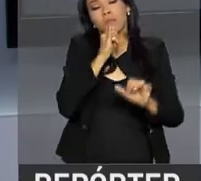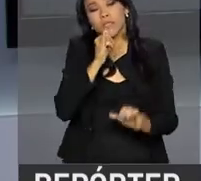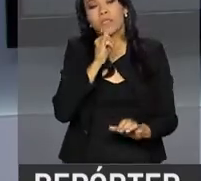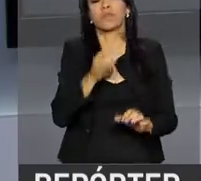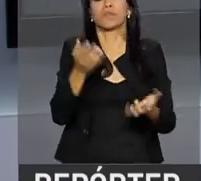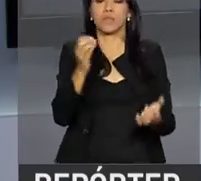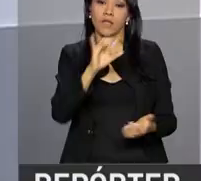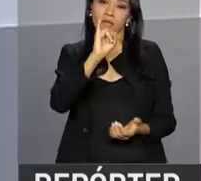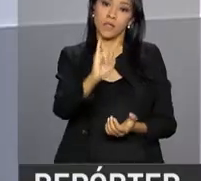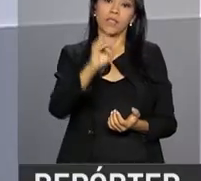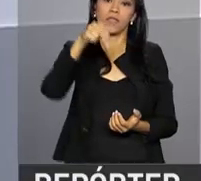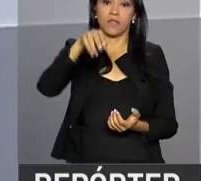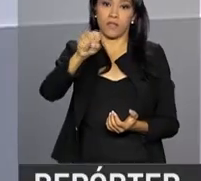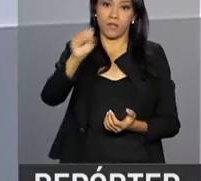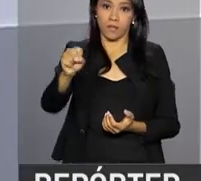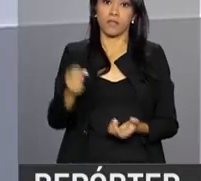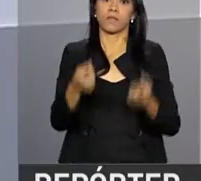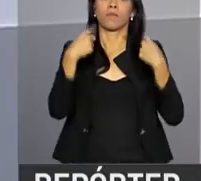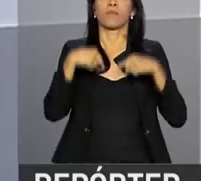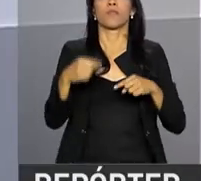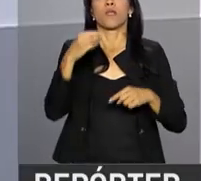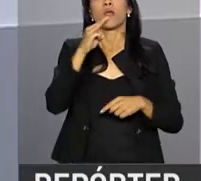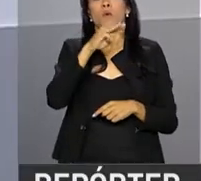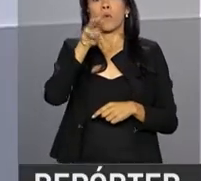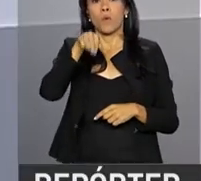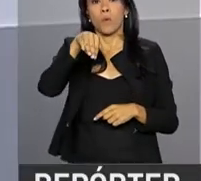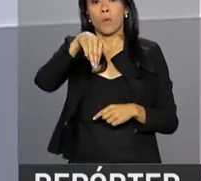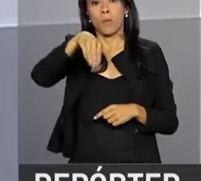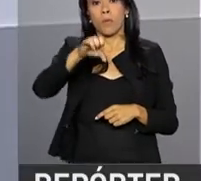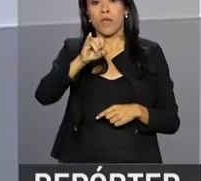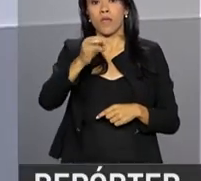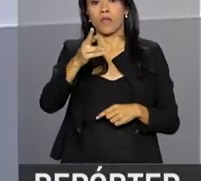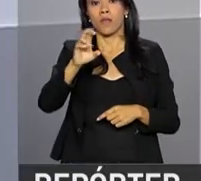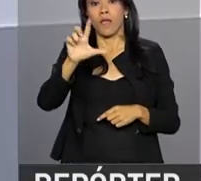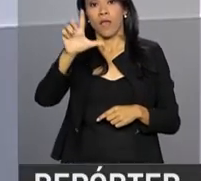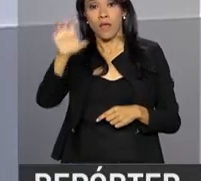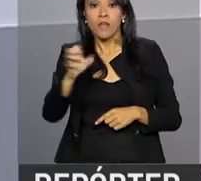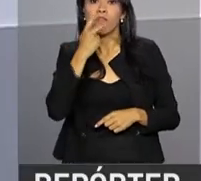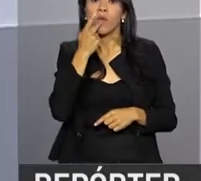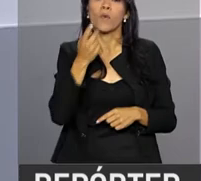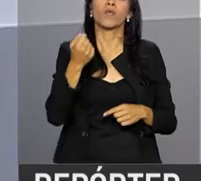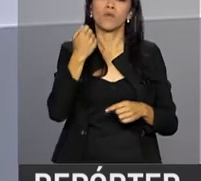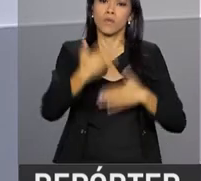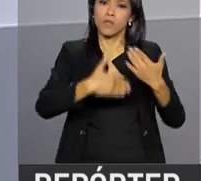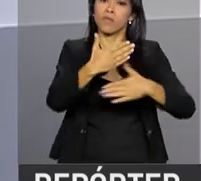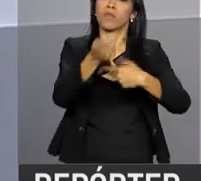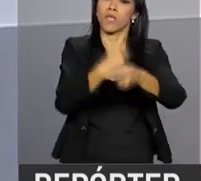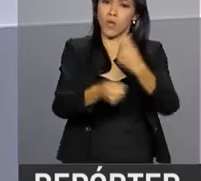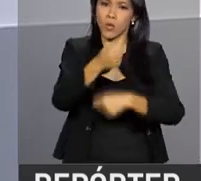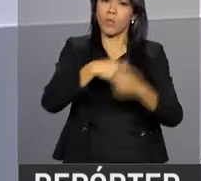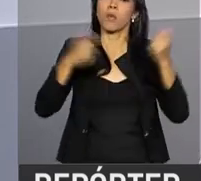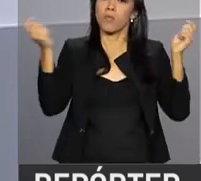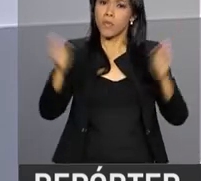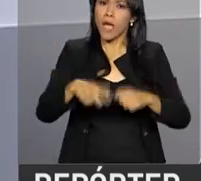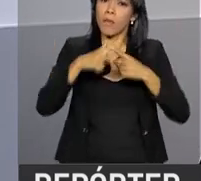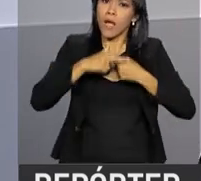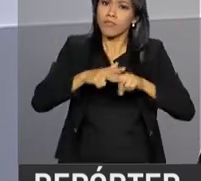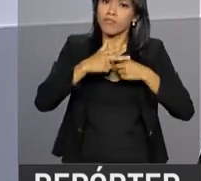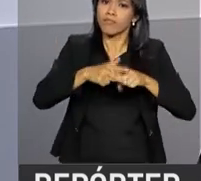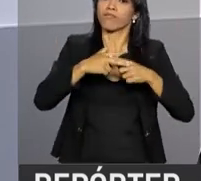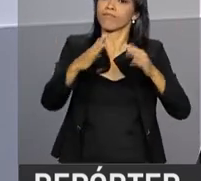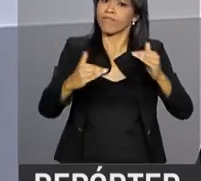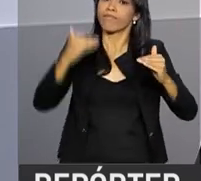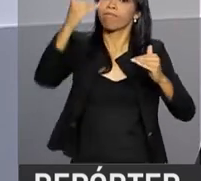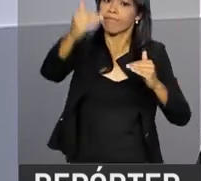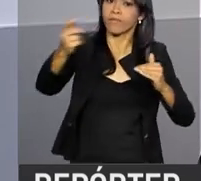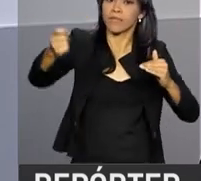previdência meirelles disse ainda que as projeções de crescimento da economia podem ser revisados para cima atualmente a